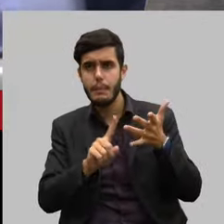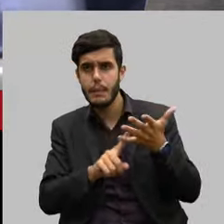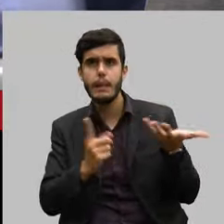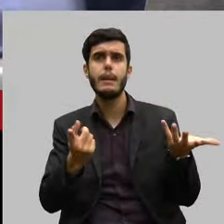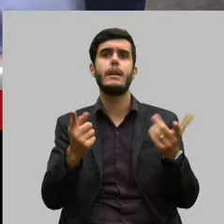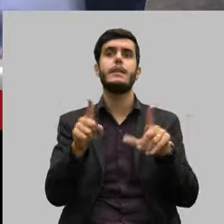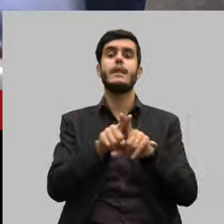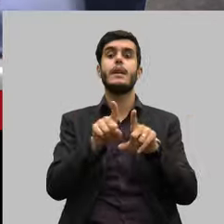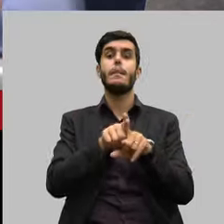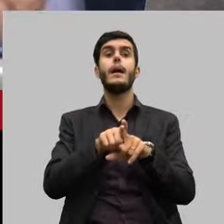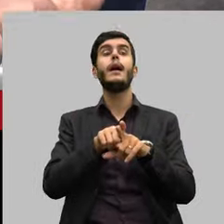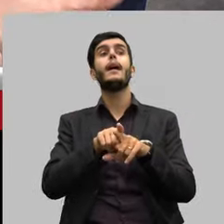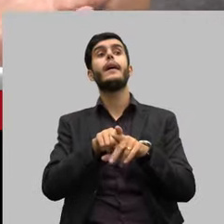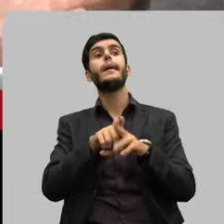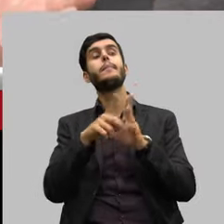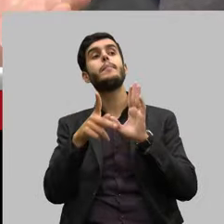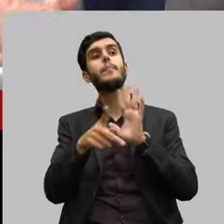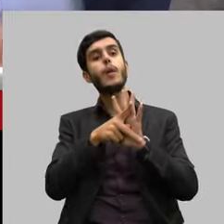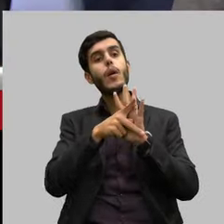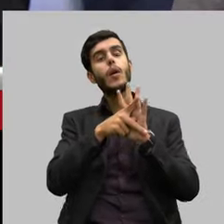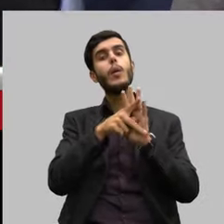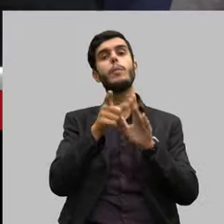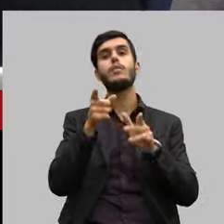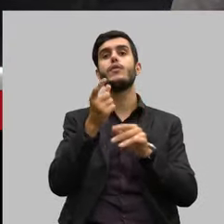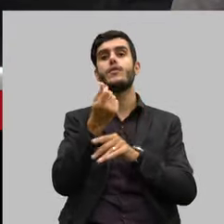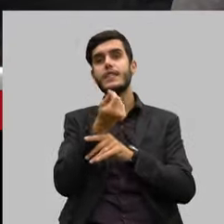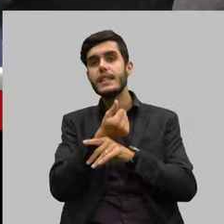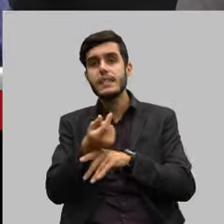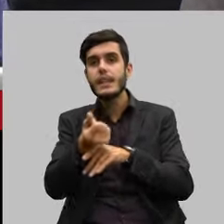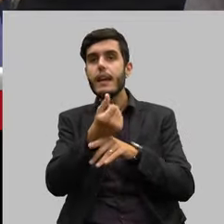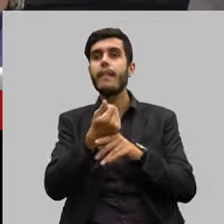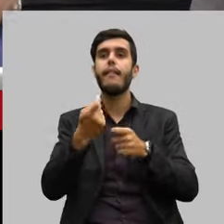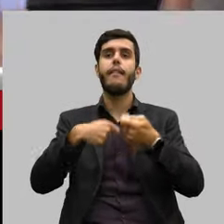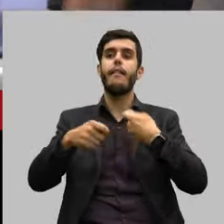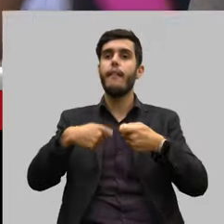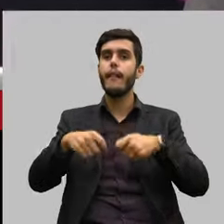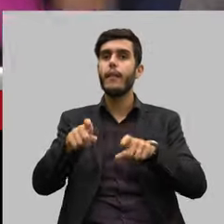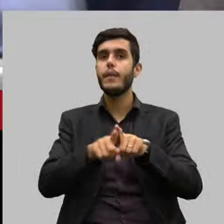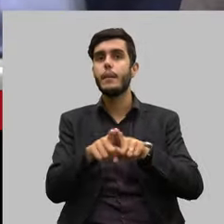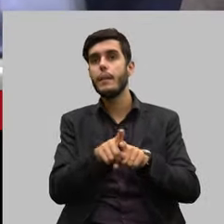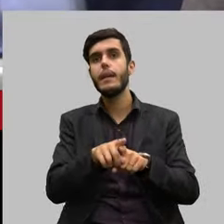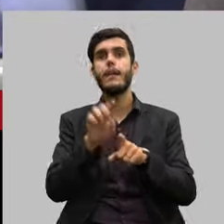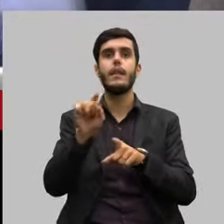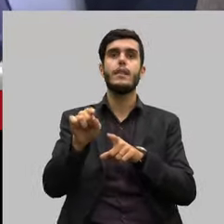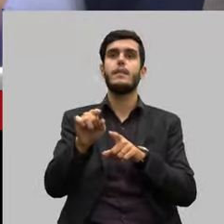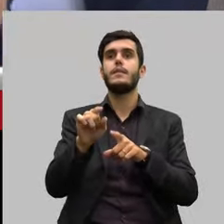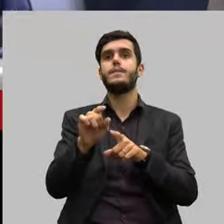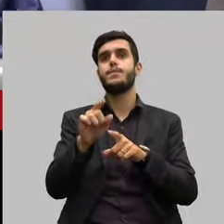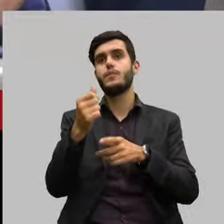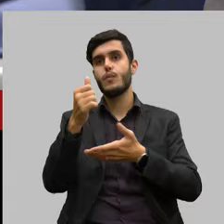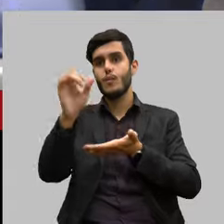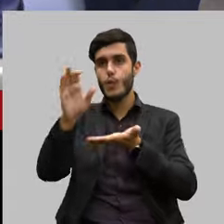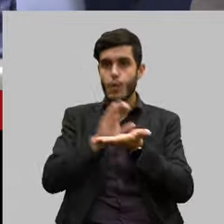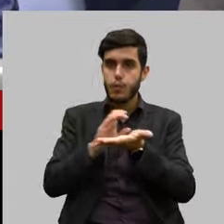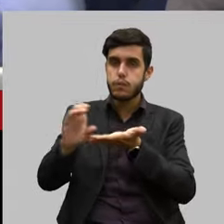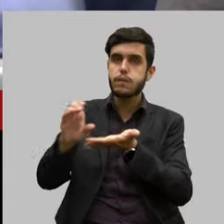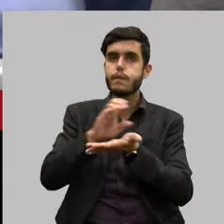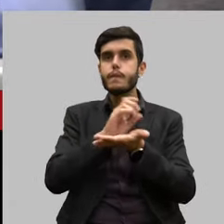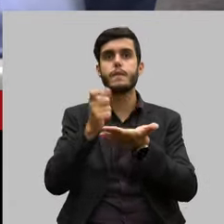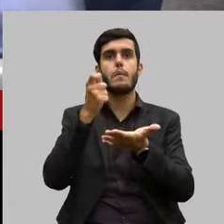é muito mais auditoria contábil financeira que é assim o seu fluxo eh de quitação pagamento